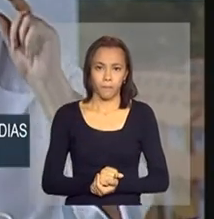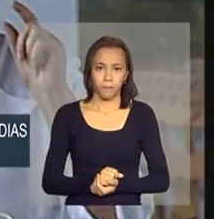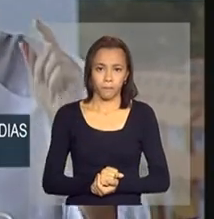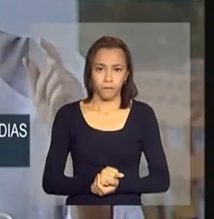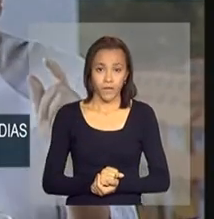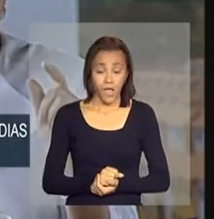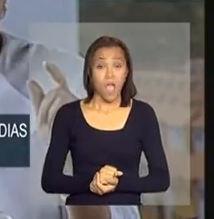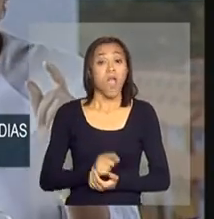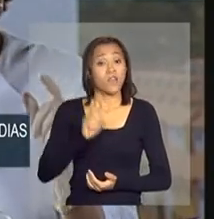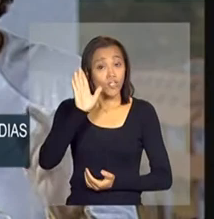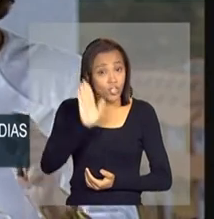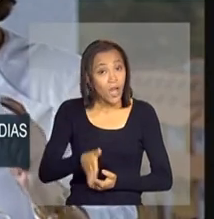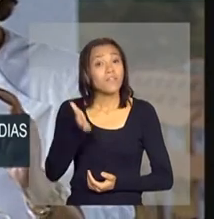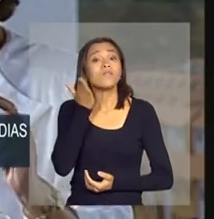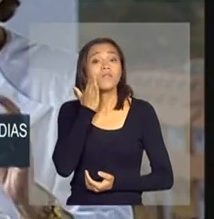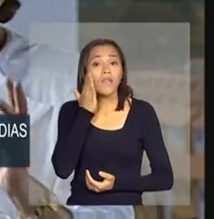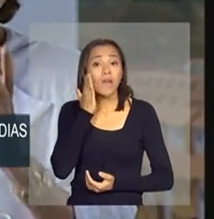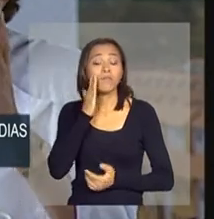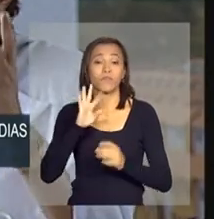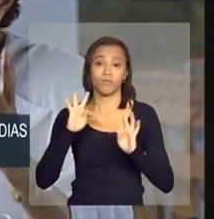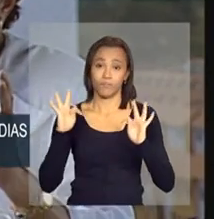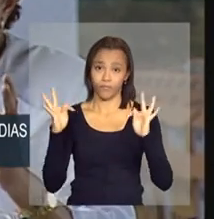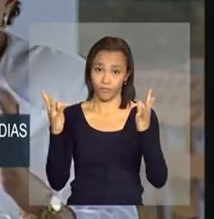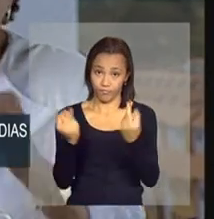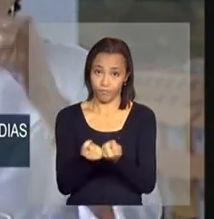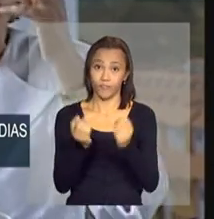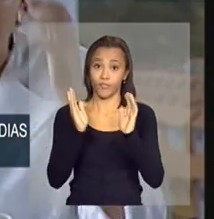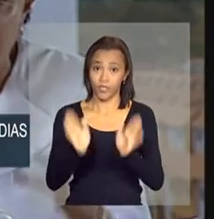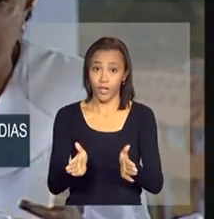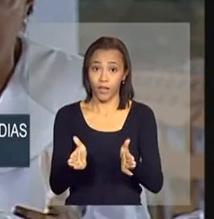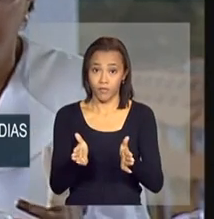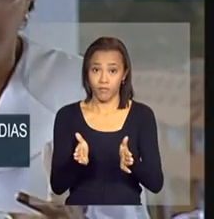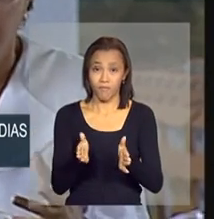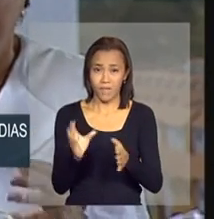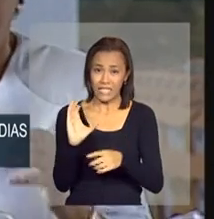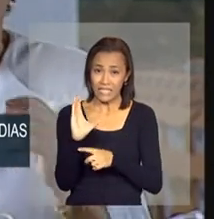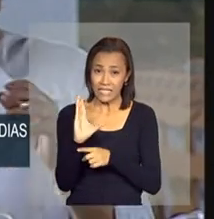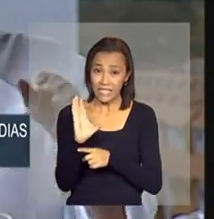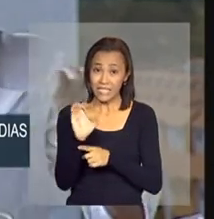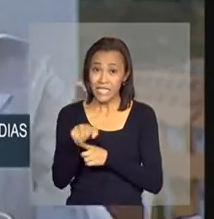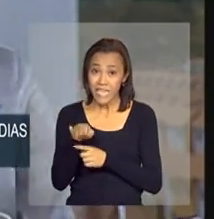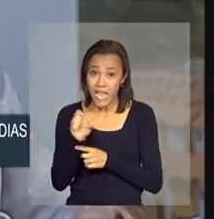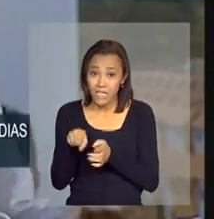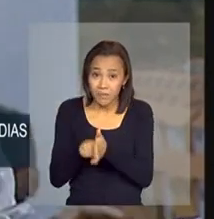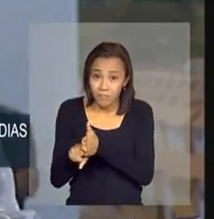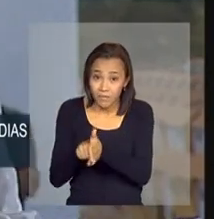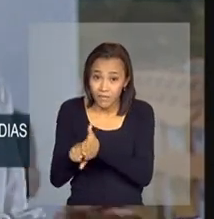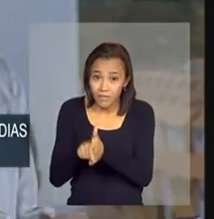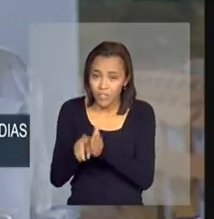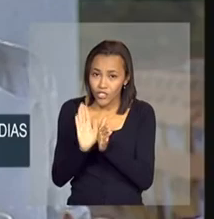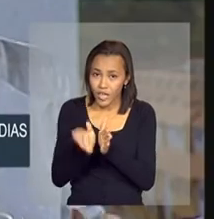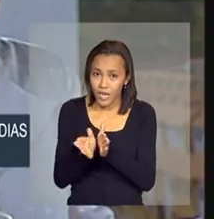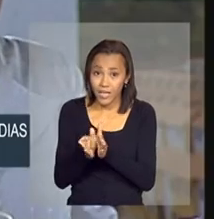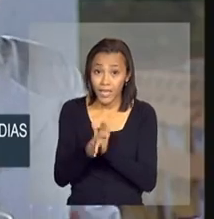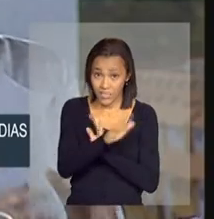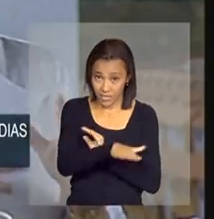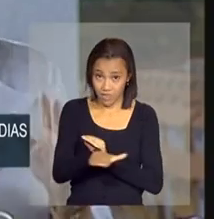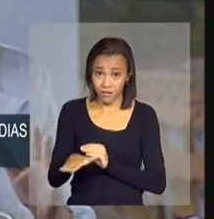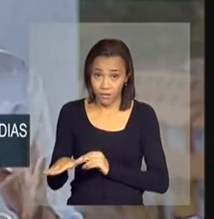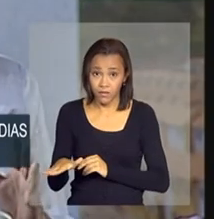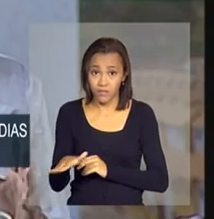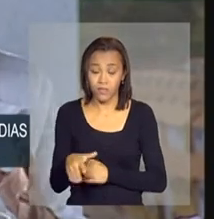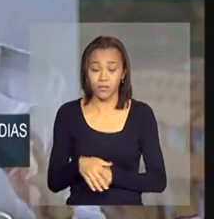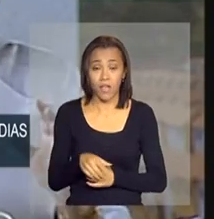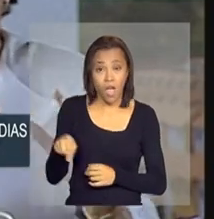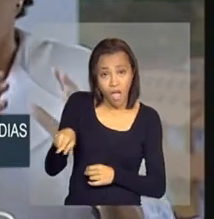é sabido bom e é sabido pela ciência que as crianças pequenas e